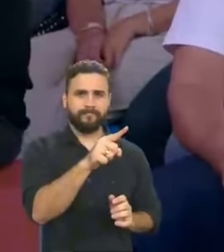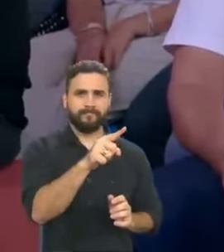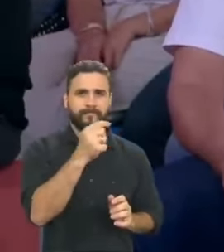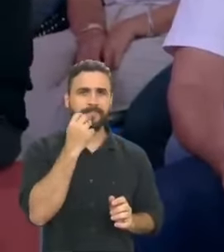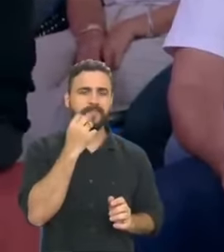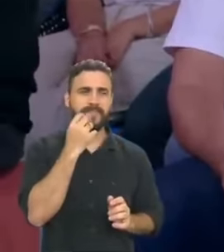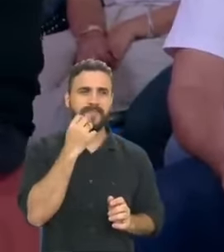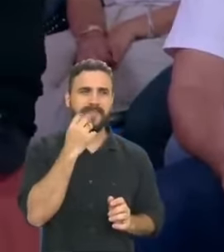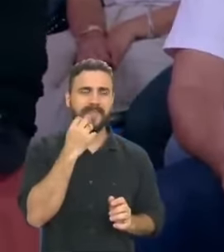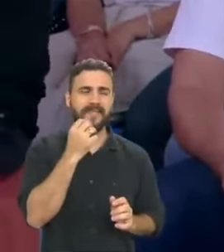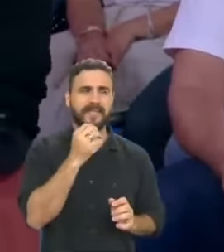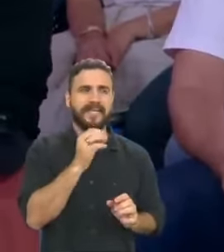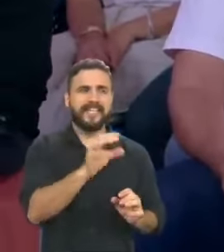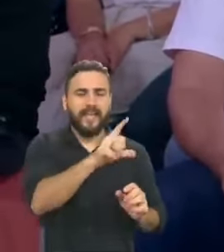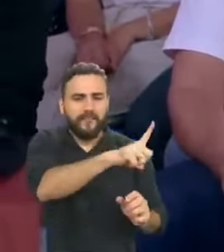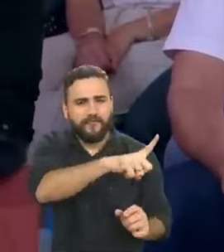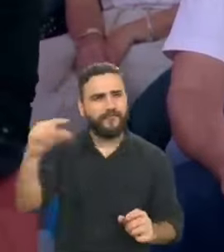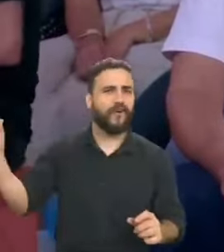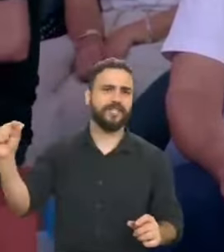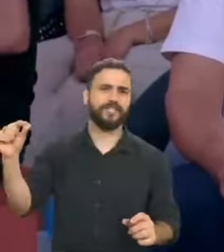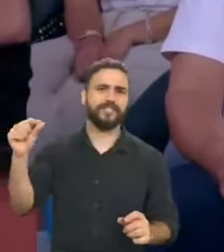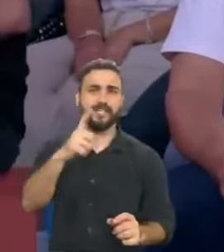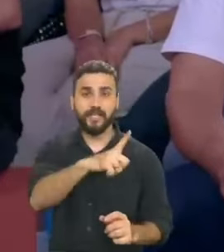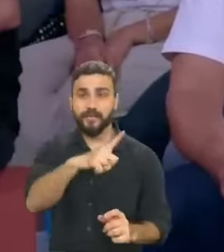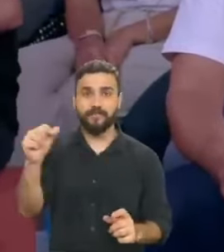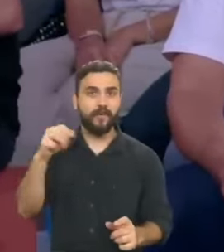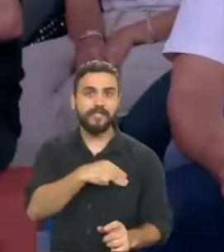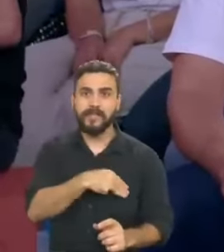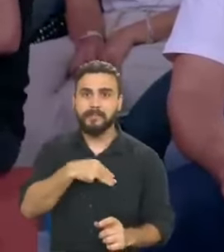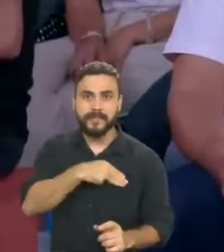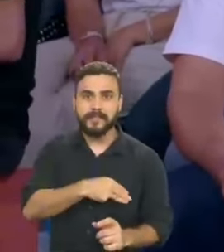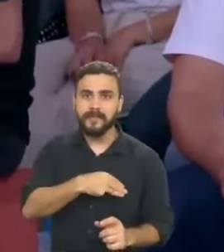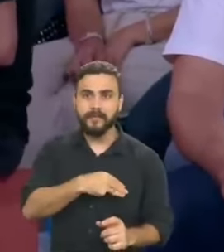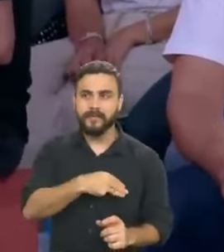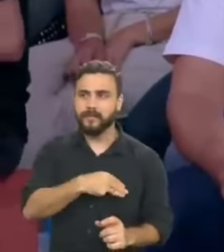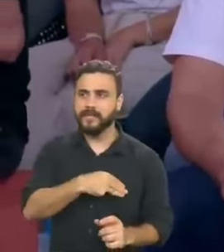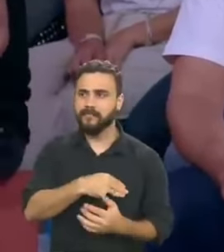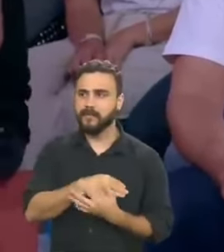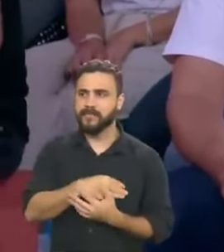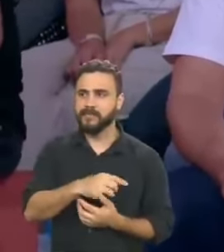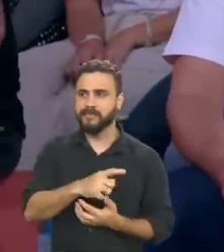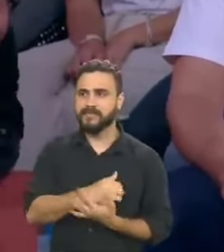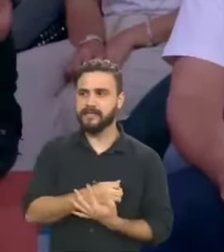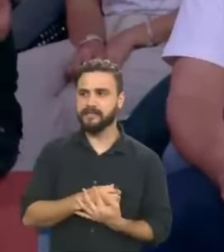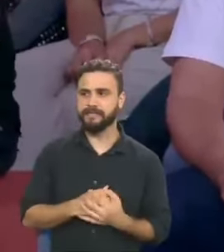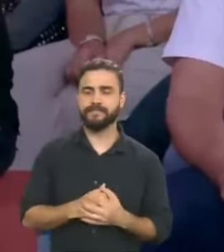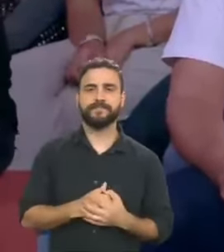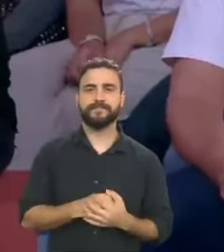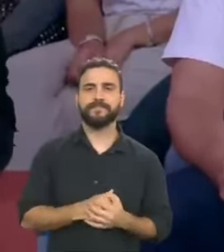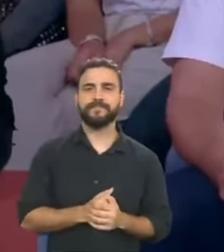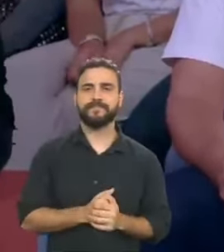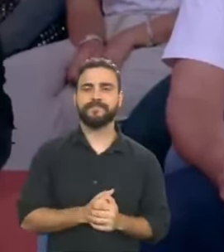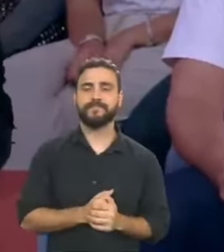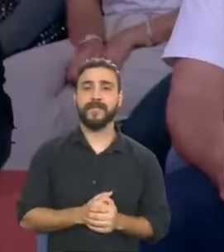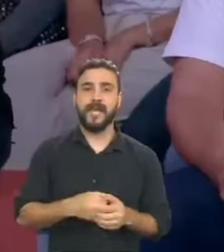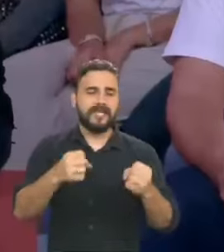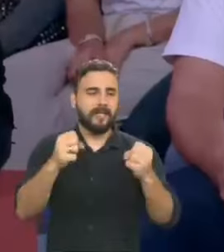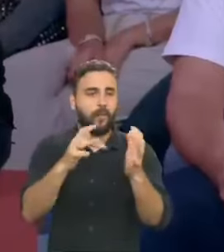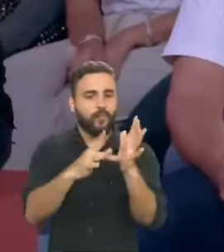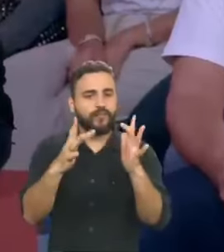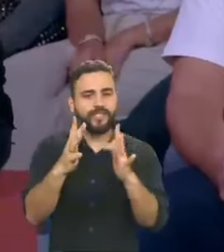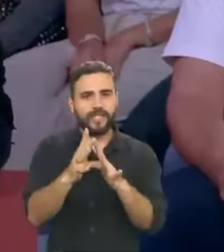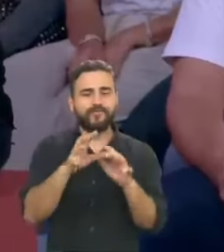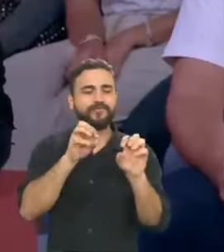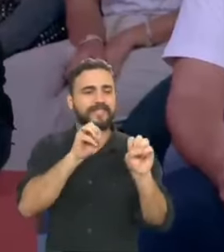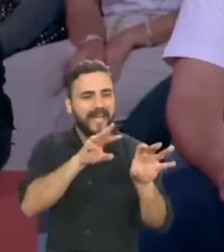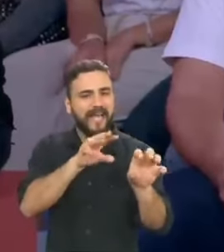terceirizar. O socorro e a necessidade é uma língua universal. Então Jesus ensinou isso quando ele